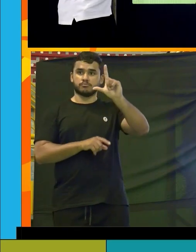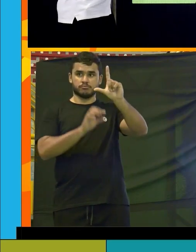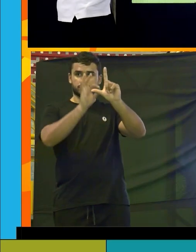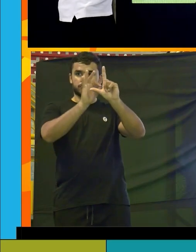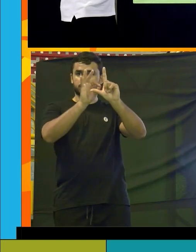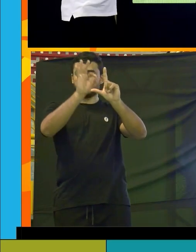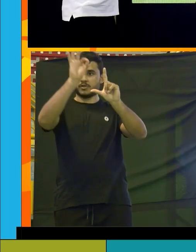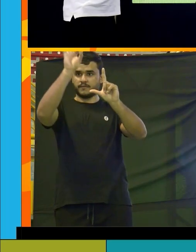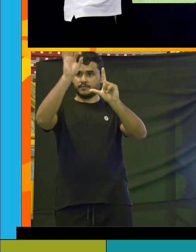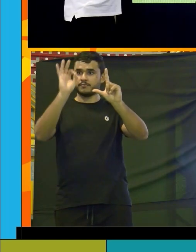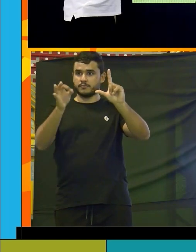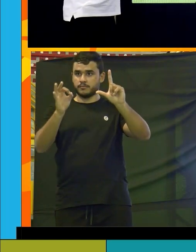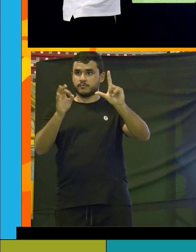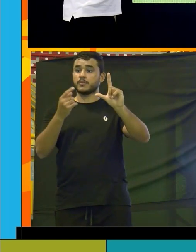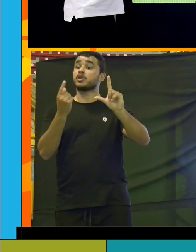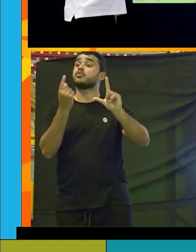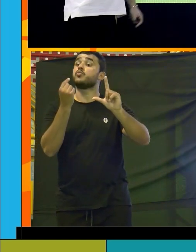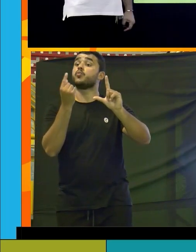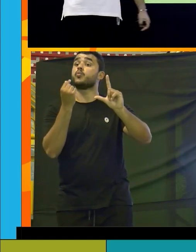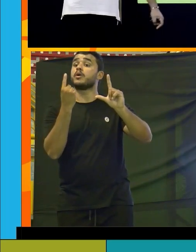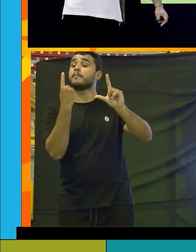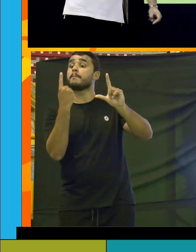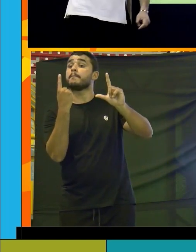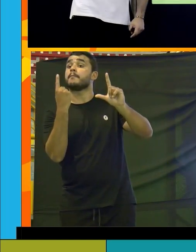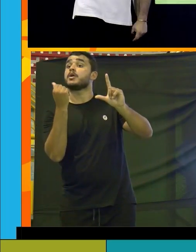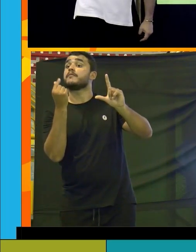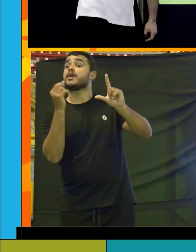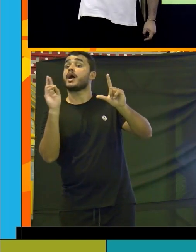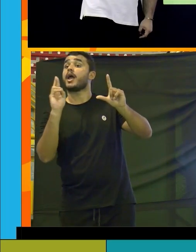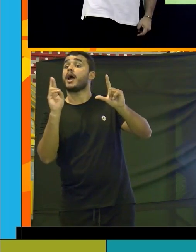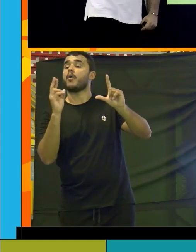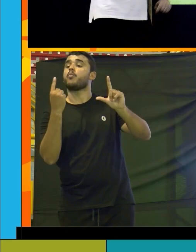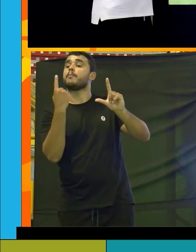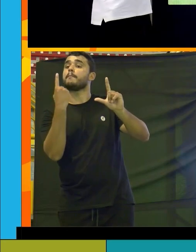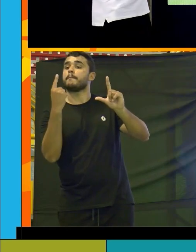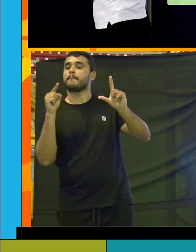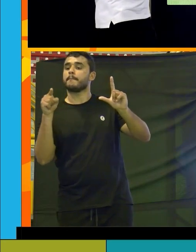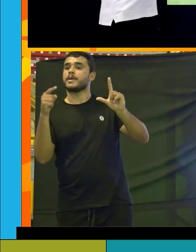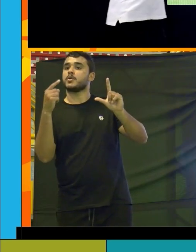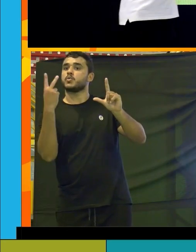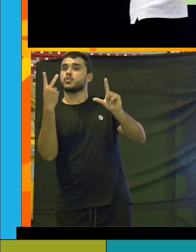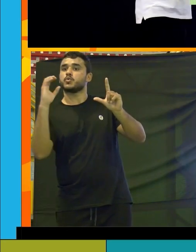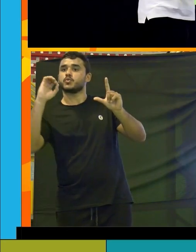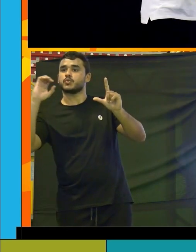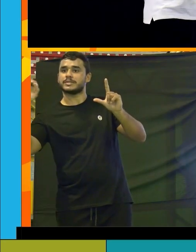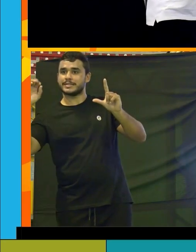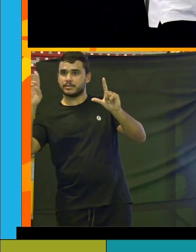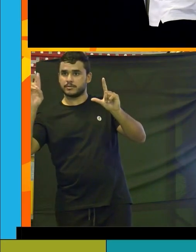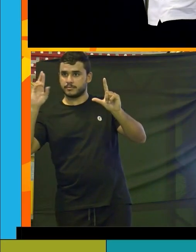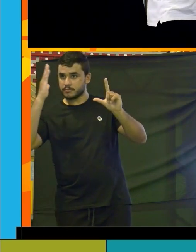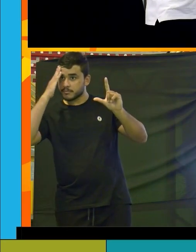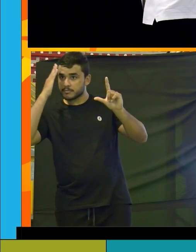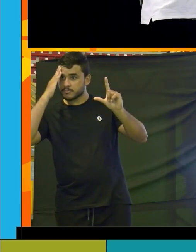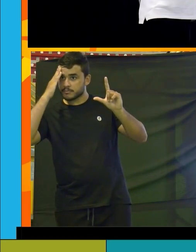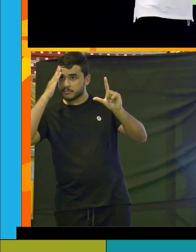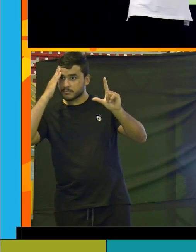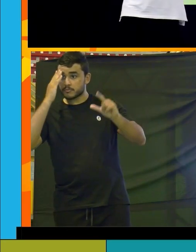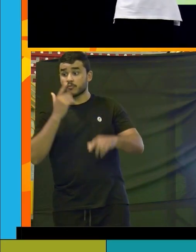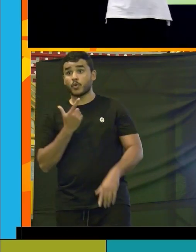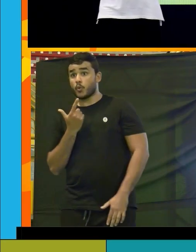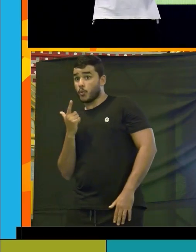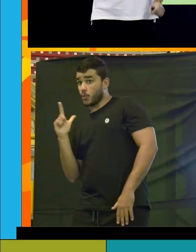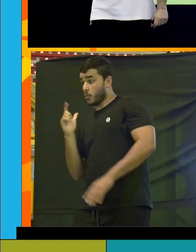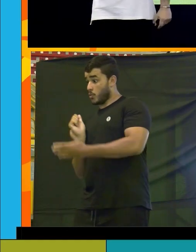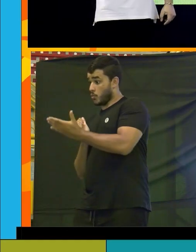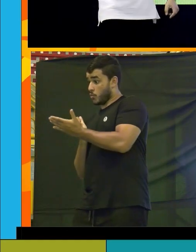que o valor era de R$ 1.200, e o segundo bem, o segundo gráfico, o